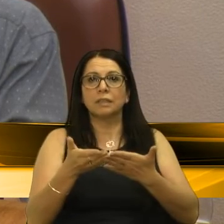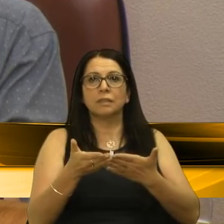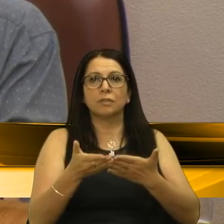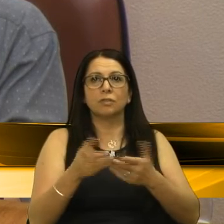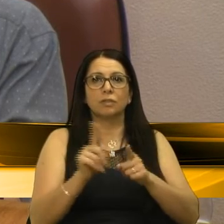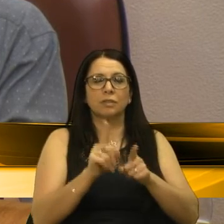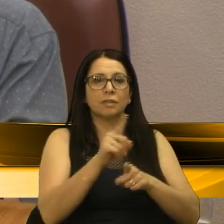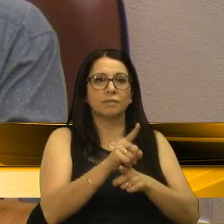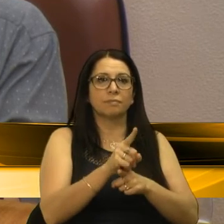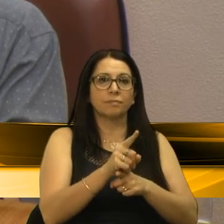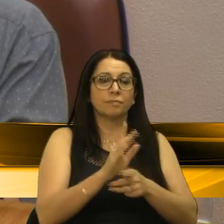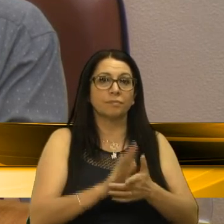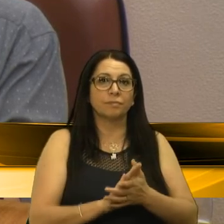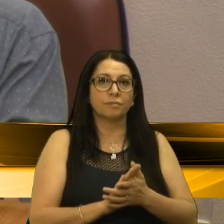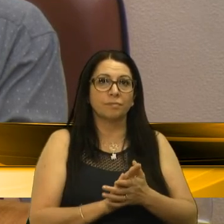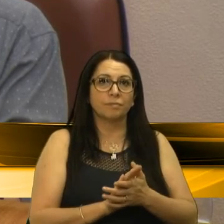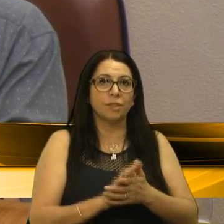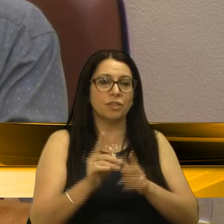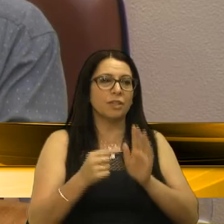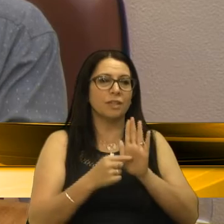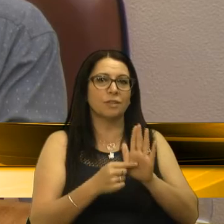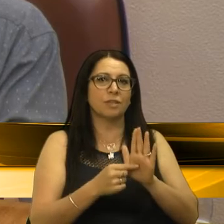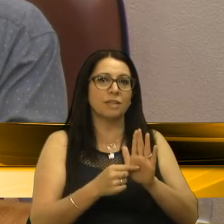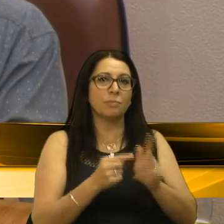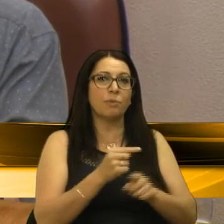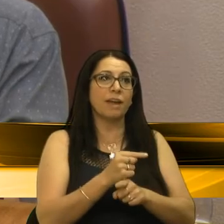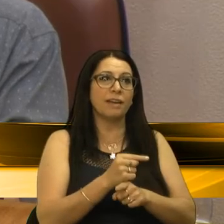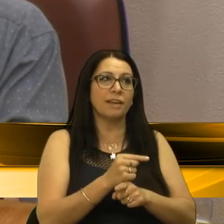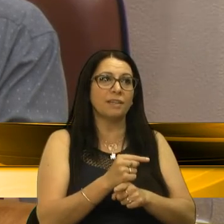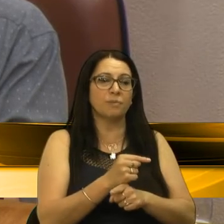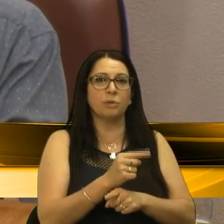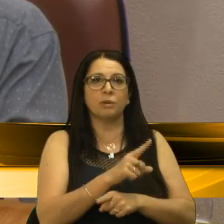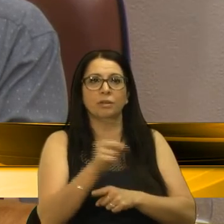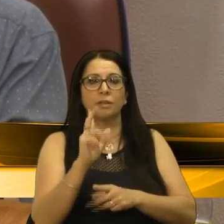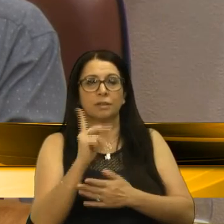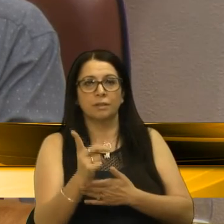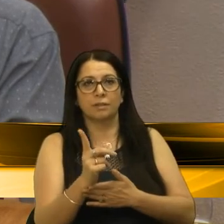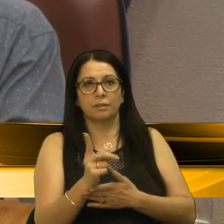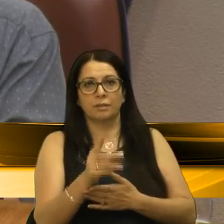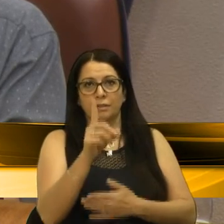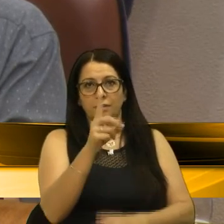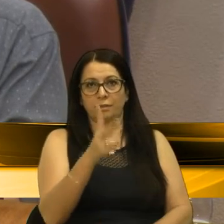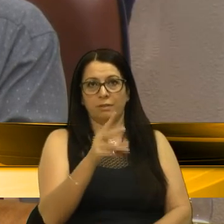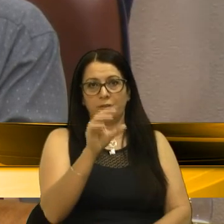atos internacionais celebrados pela República Federativa do Brasil. Quanto à Lei nº